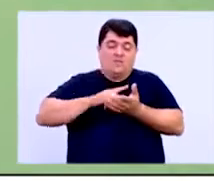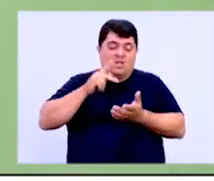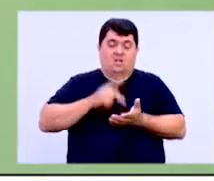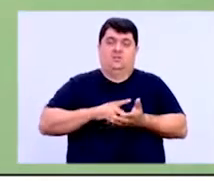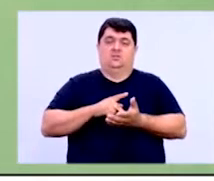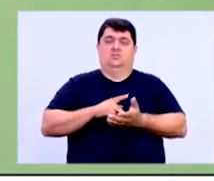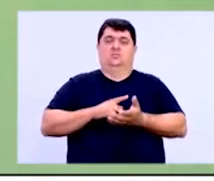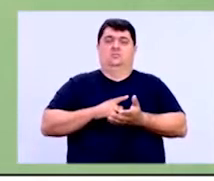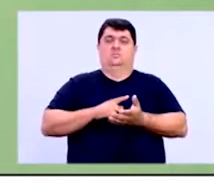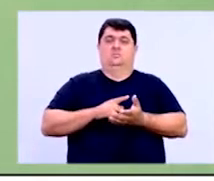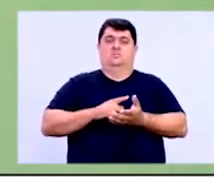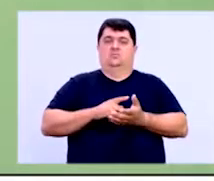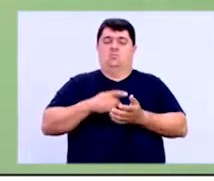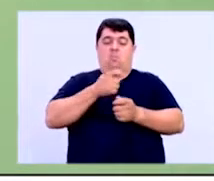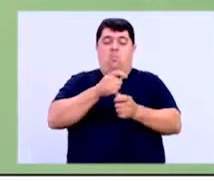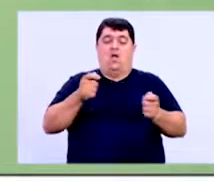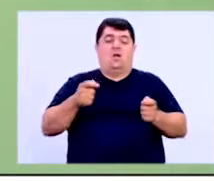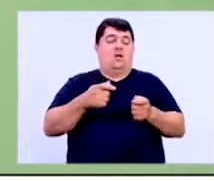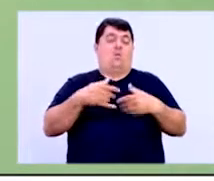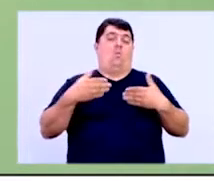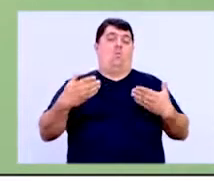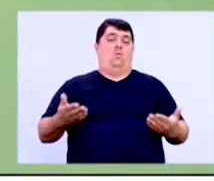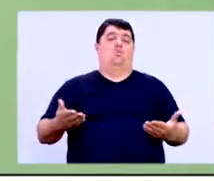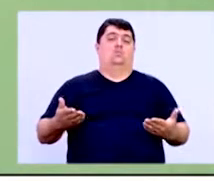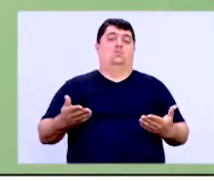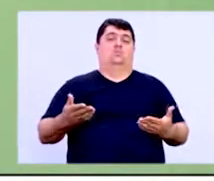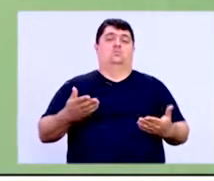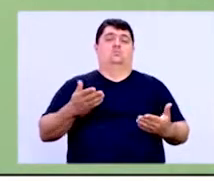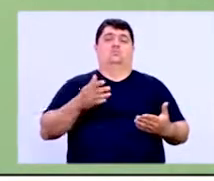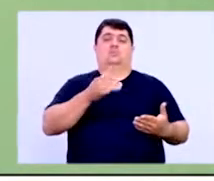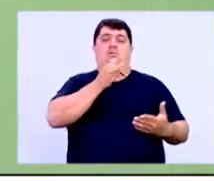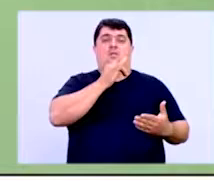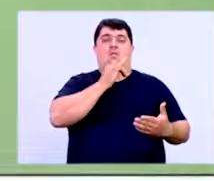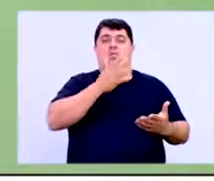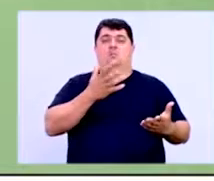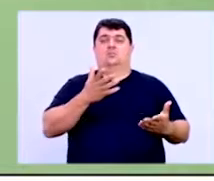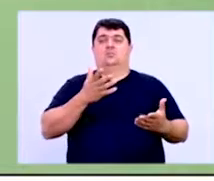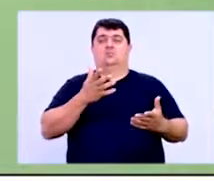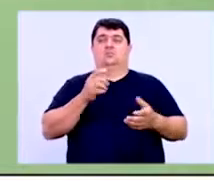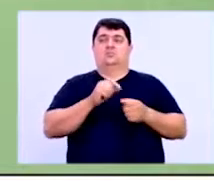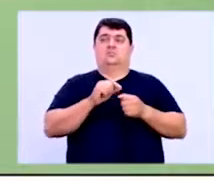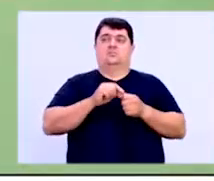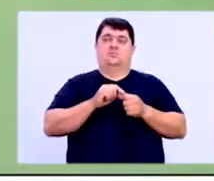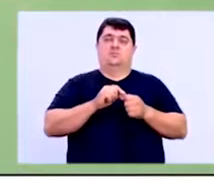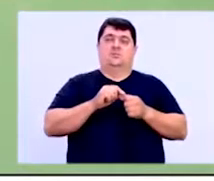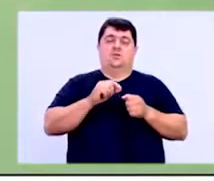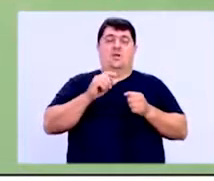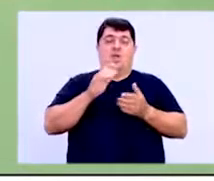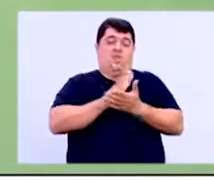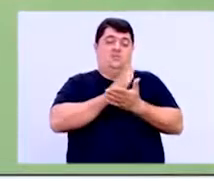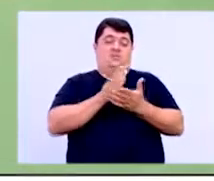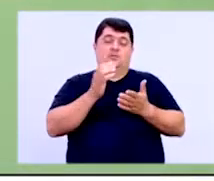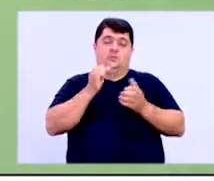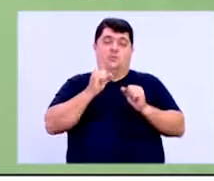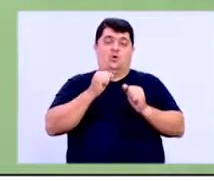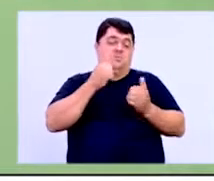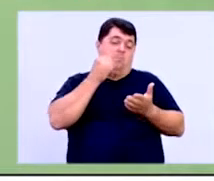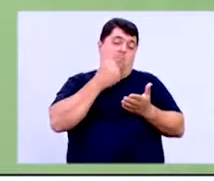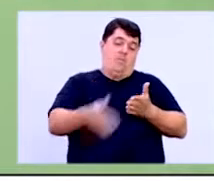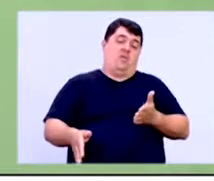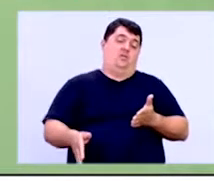da empresa, né? Levando, em alguns casos, a empresa a operar em faixa de prejuízo.